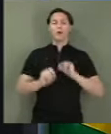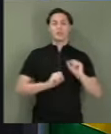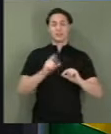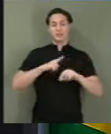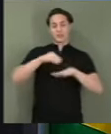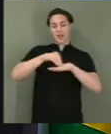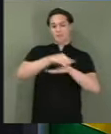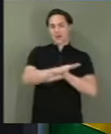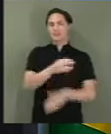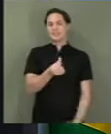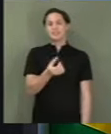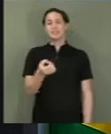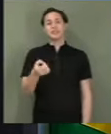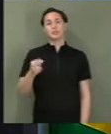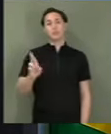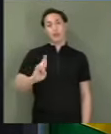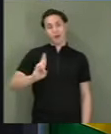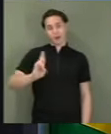600